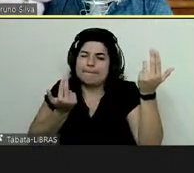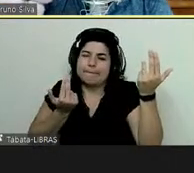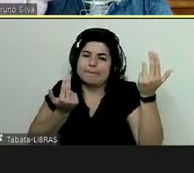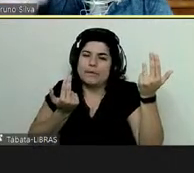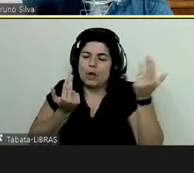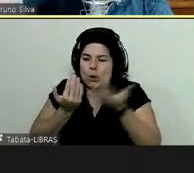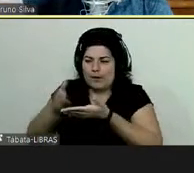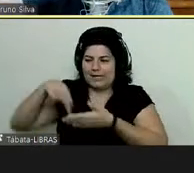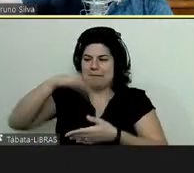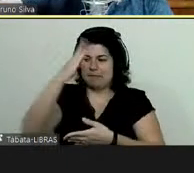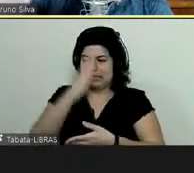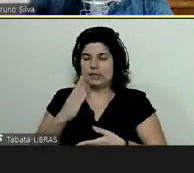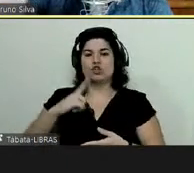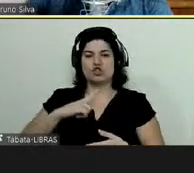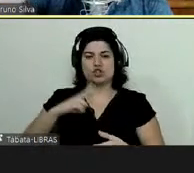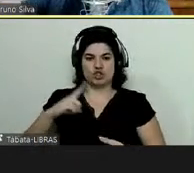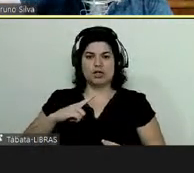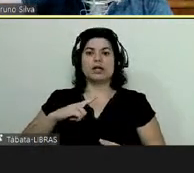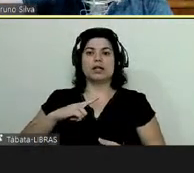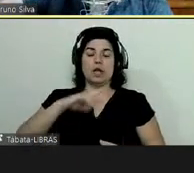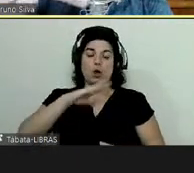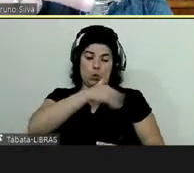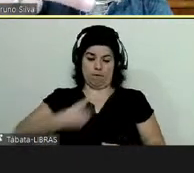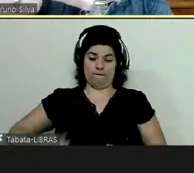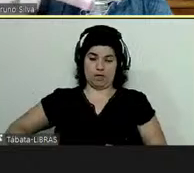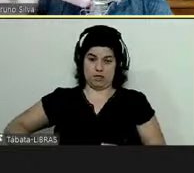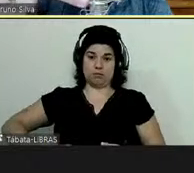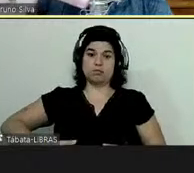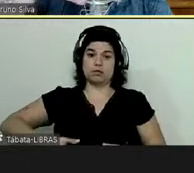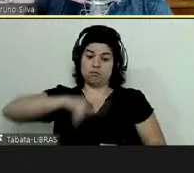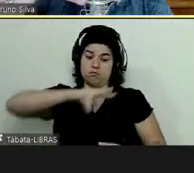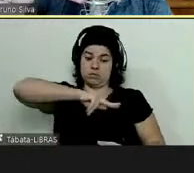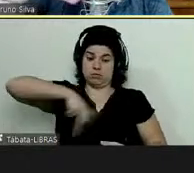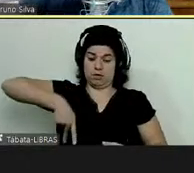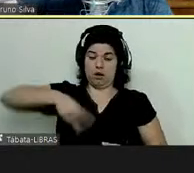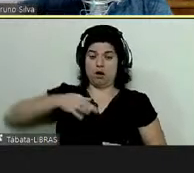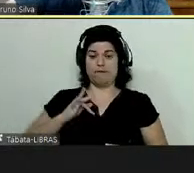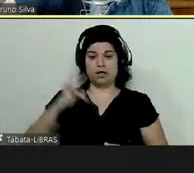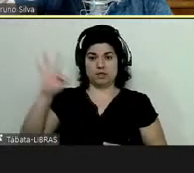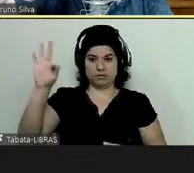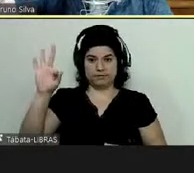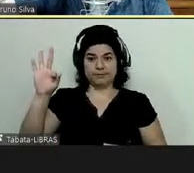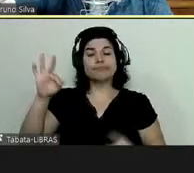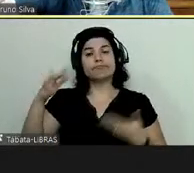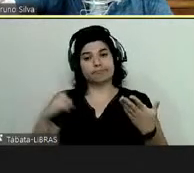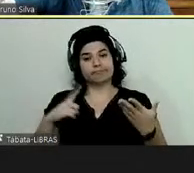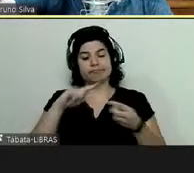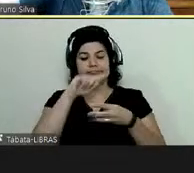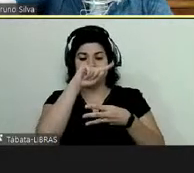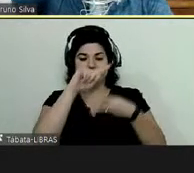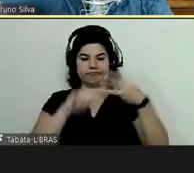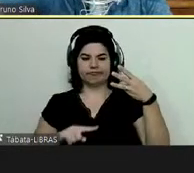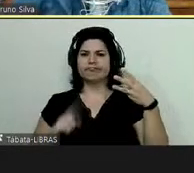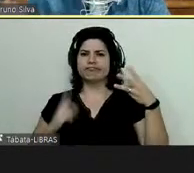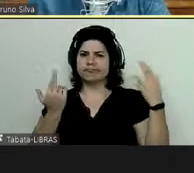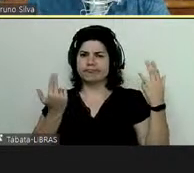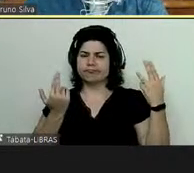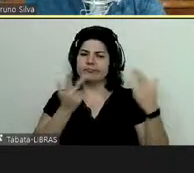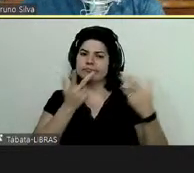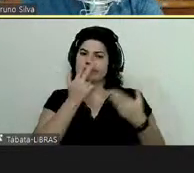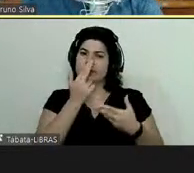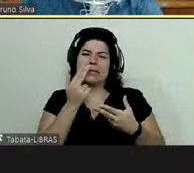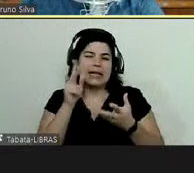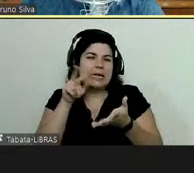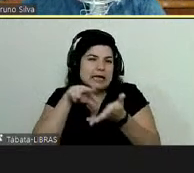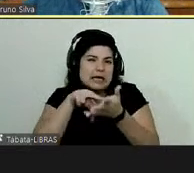República o presidencialismo e federalismo certo ou não embora tivesse os mesmos traços ele nunca